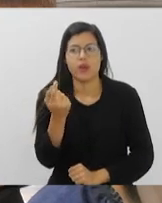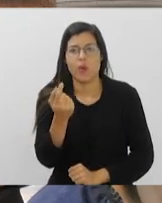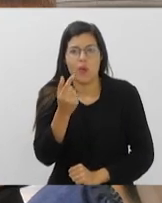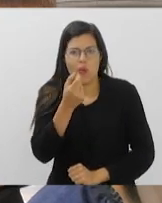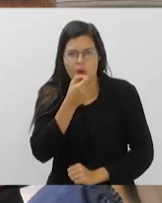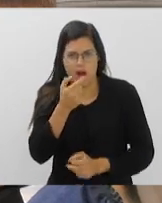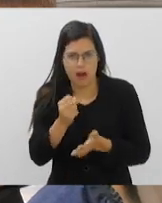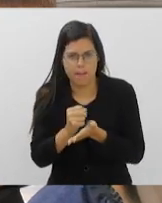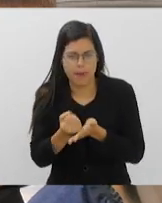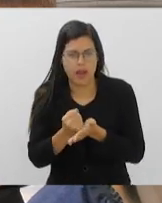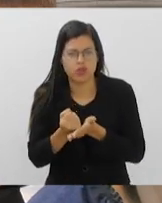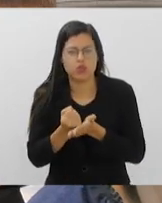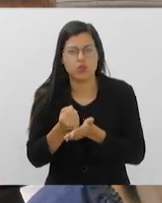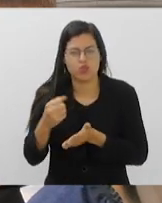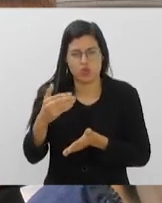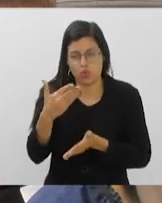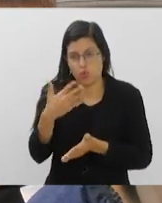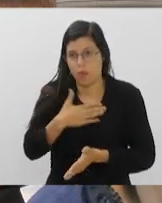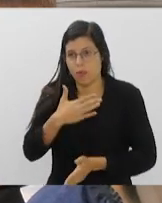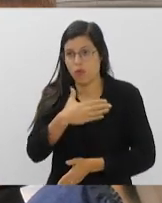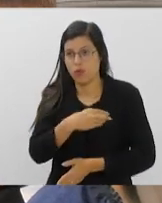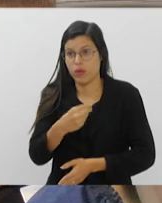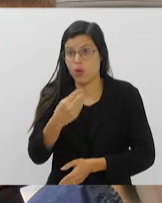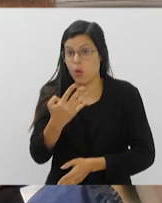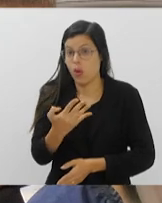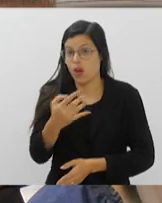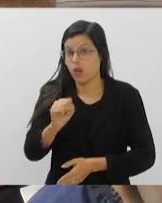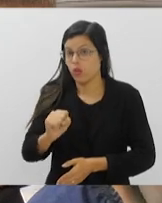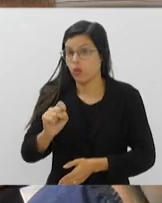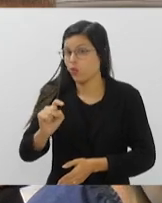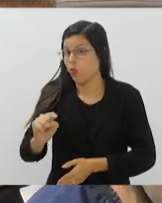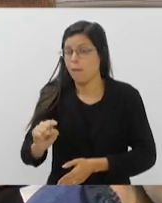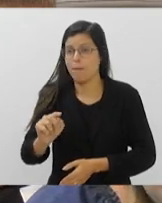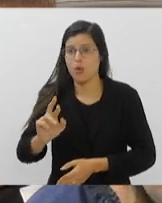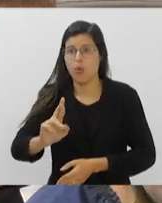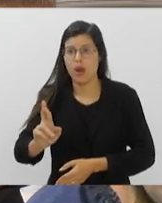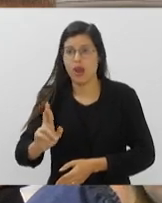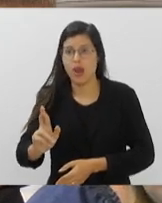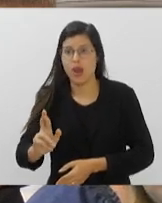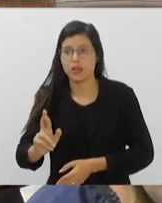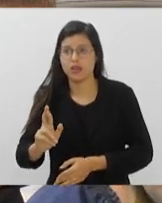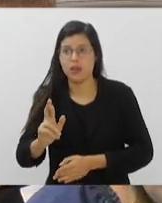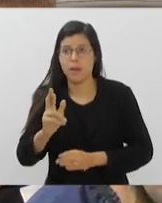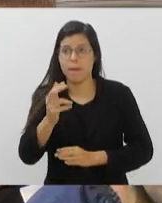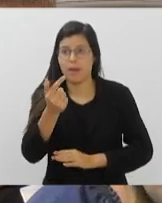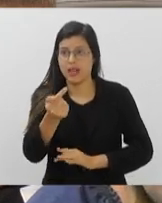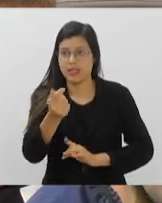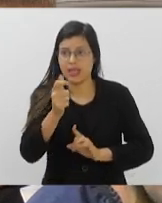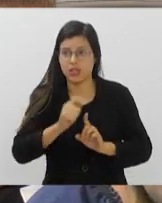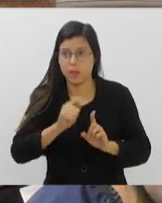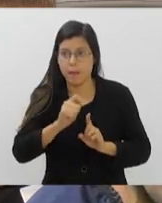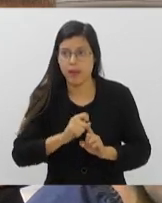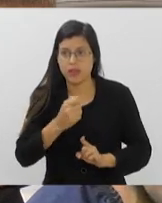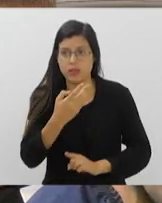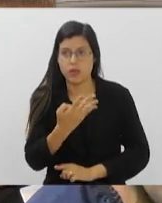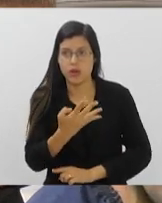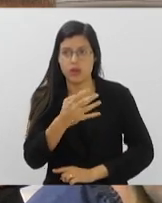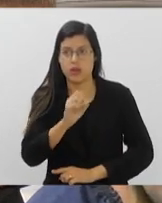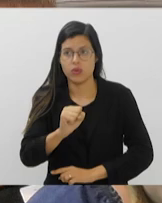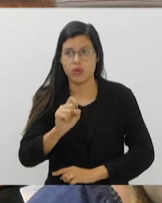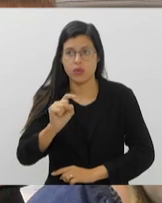meu filho que eu sou pai atípico que deu R 48.000 para o para mento para 7 meses R 48.000